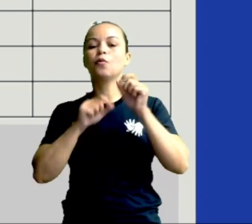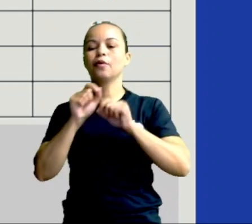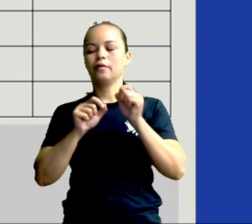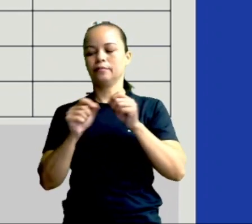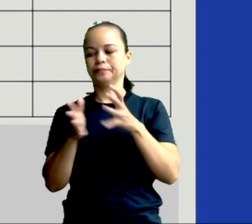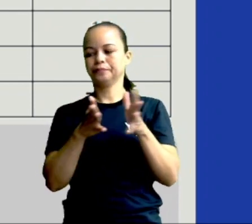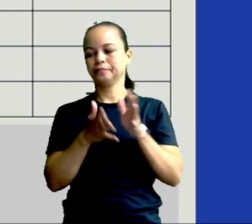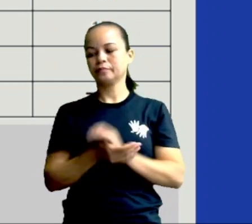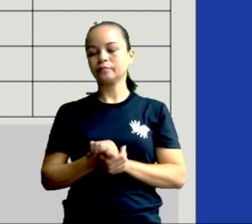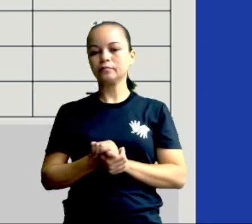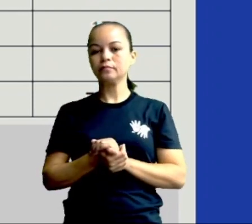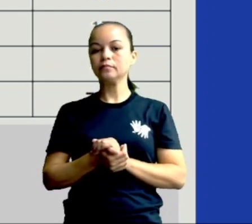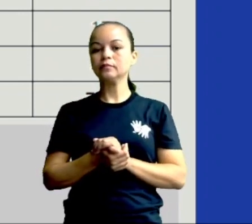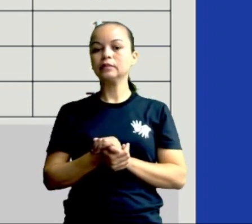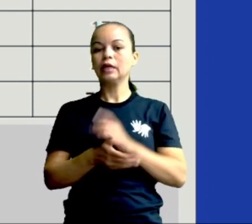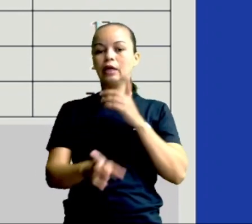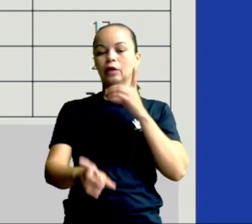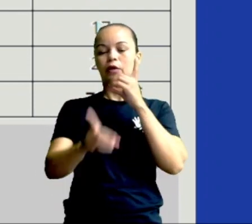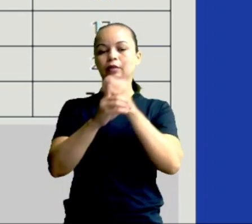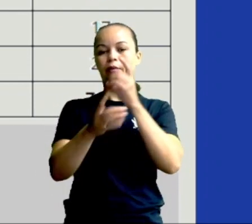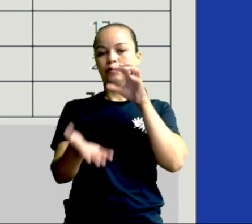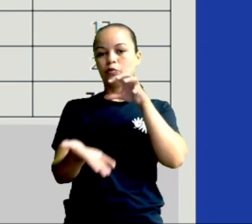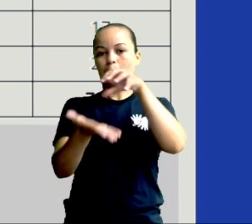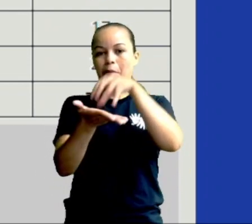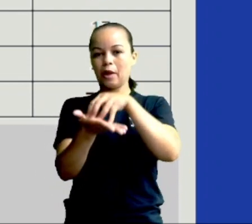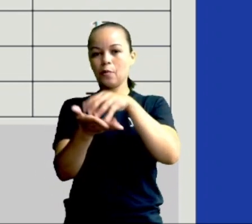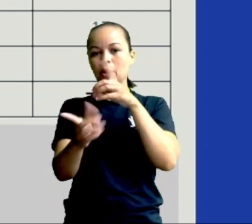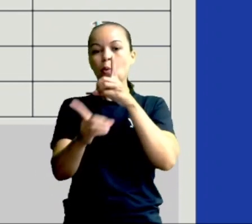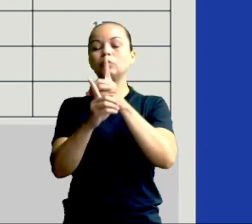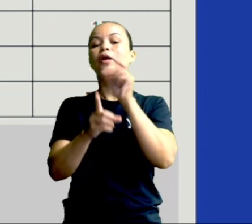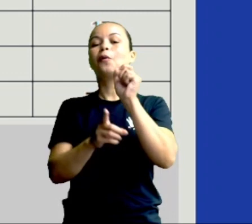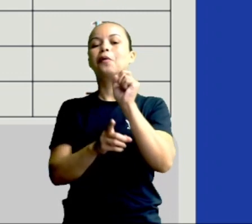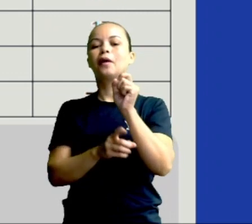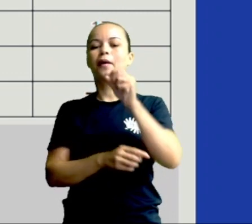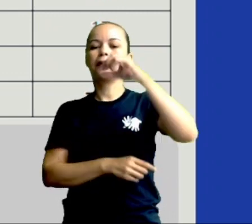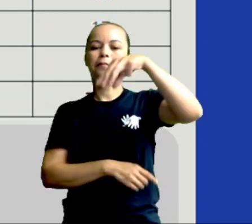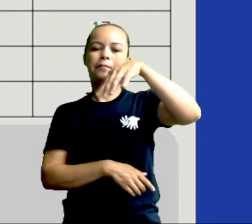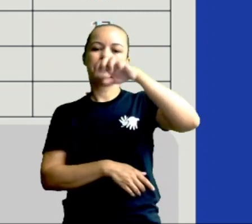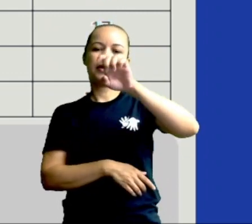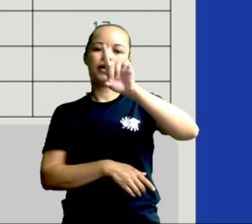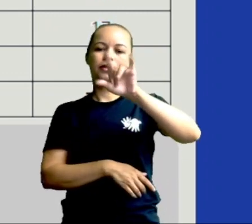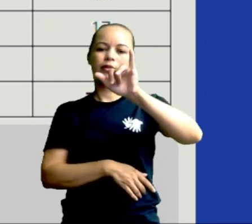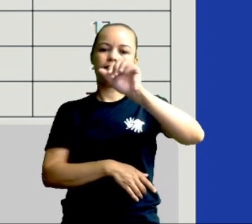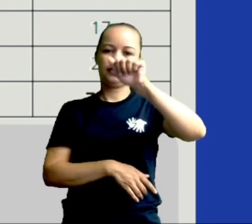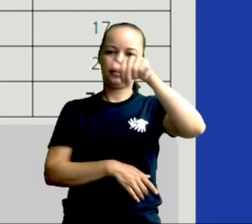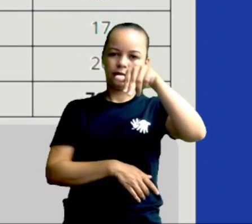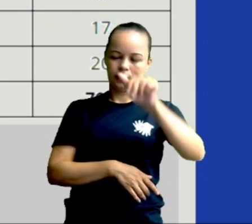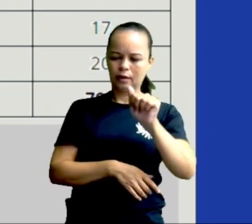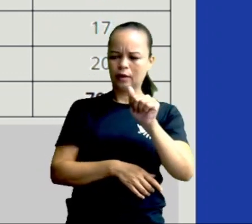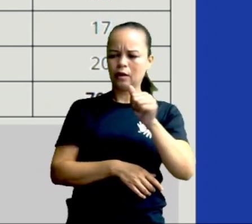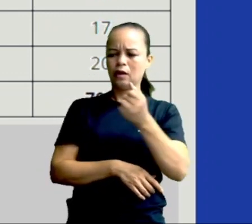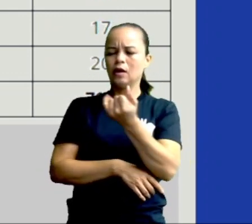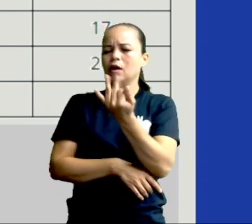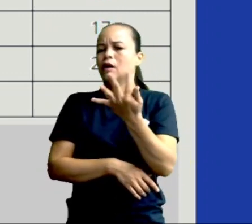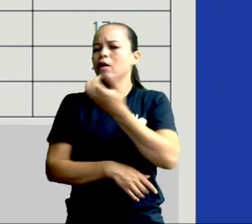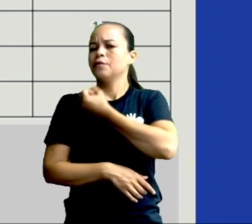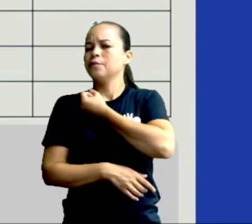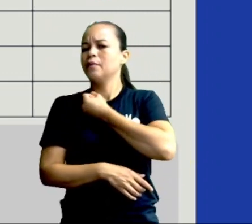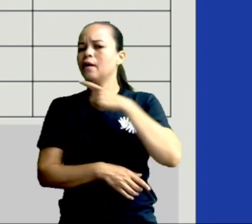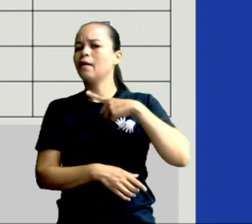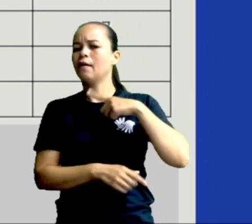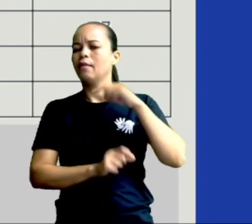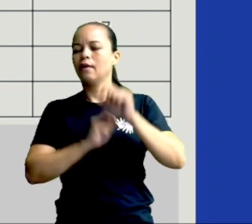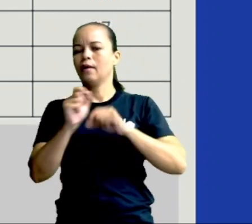o termo do meio e calcular a mediana. Que a gente observa aí que a gente tem quantos números a gente tem em